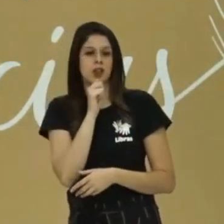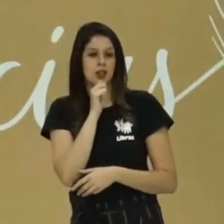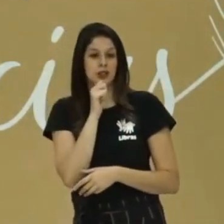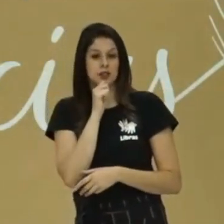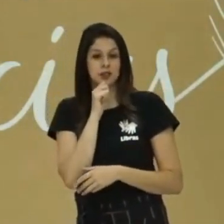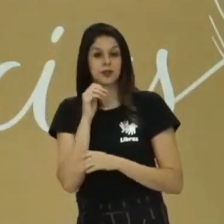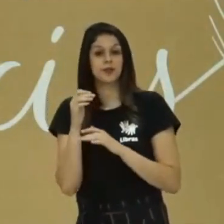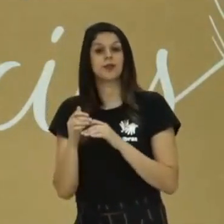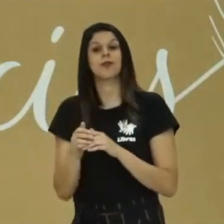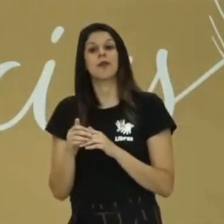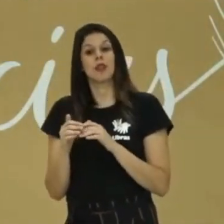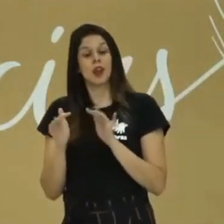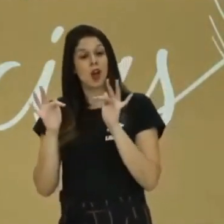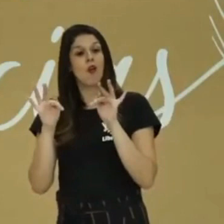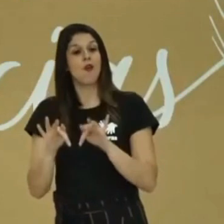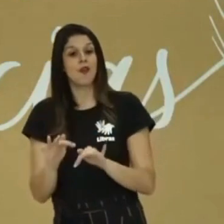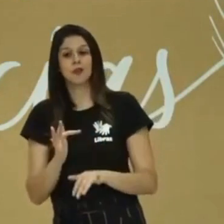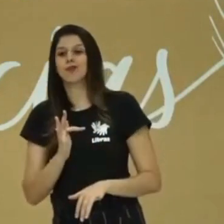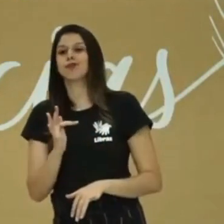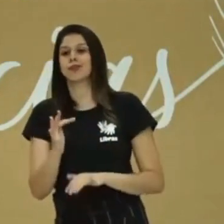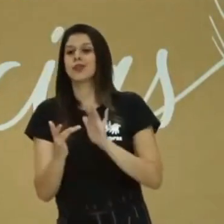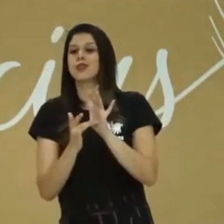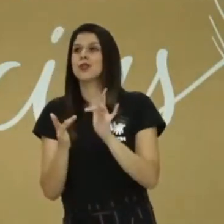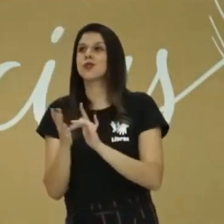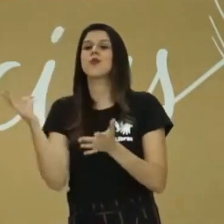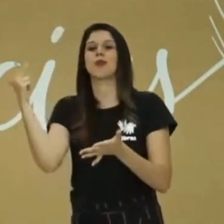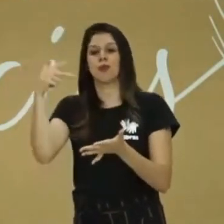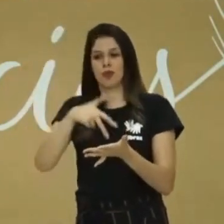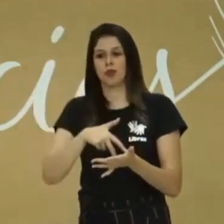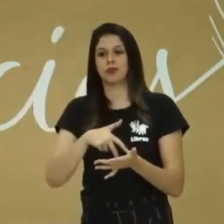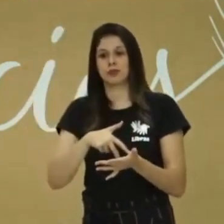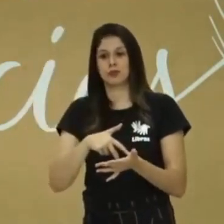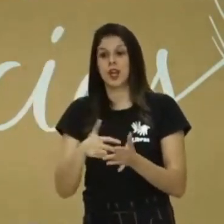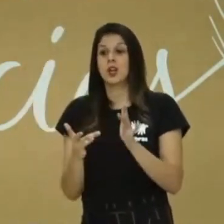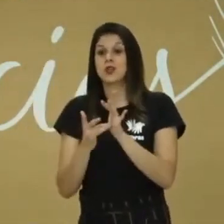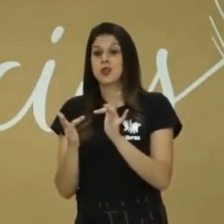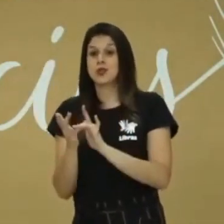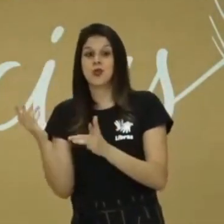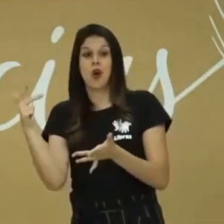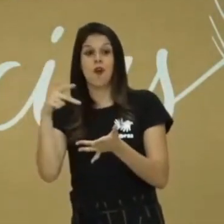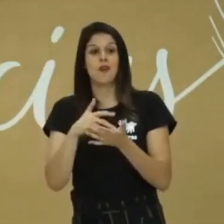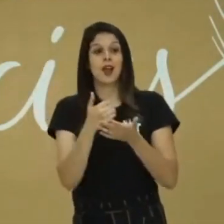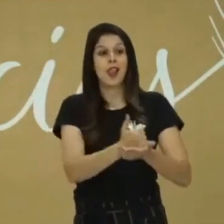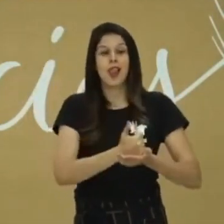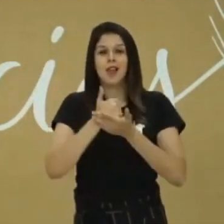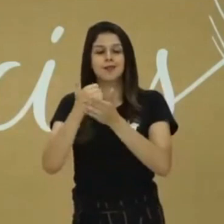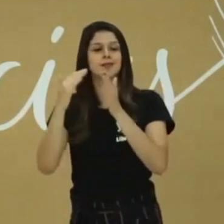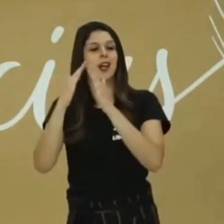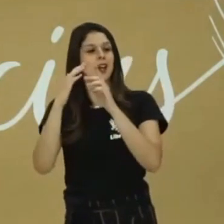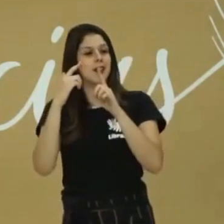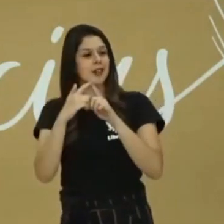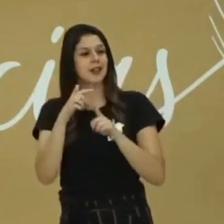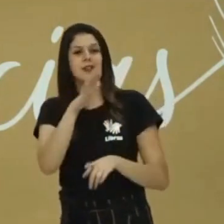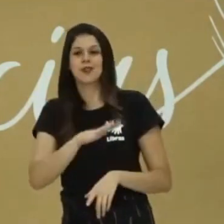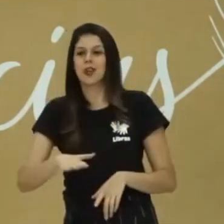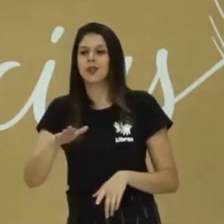e o Finn essa próximo ele está voltando e ele vai vir para levar uma igreja gloriosa